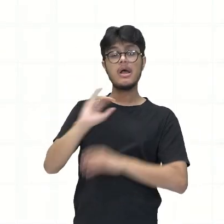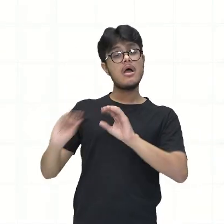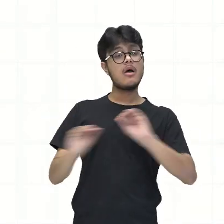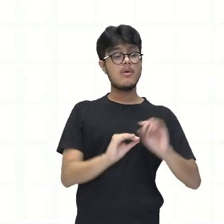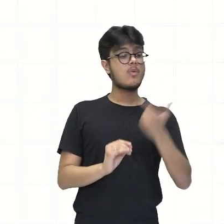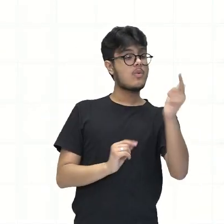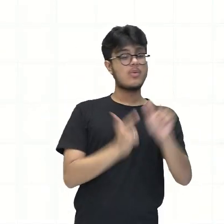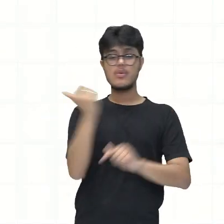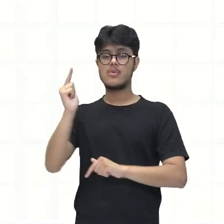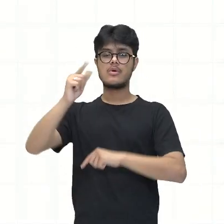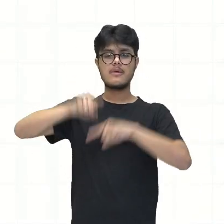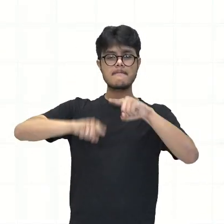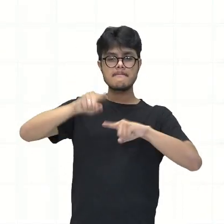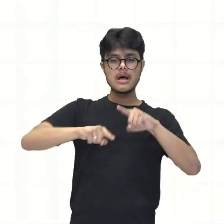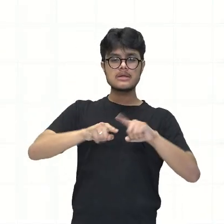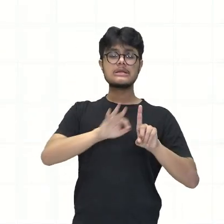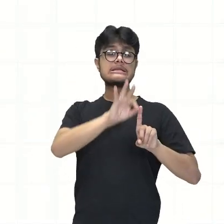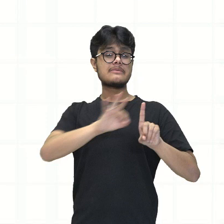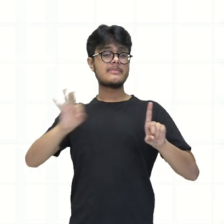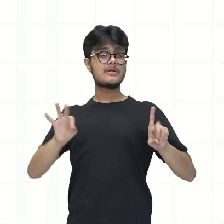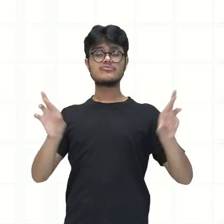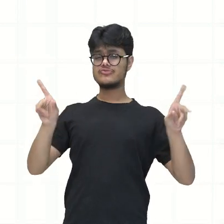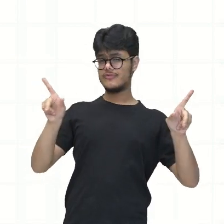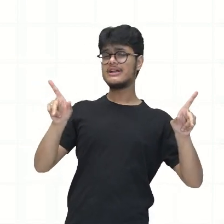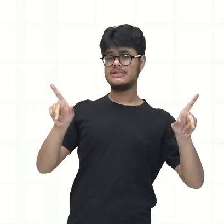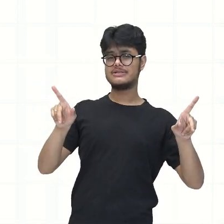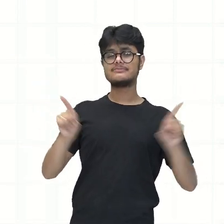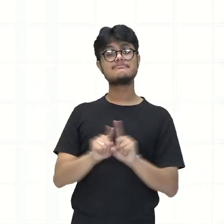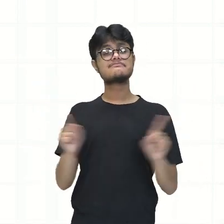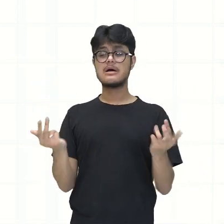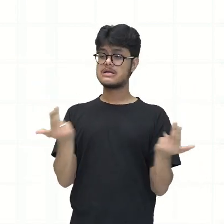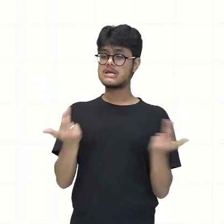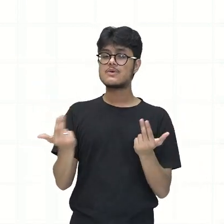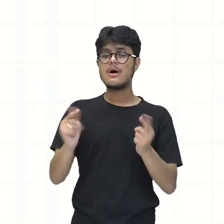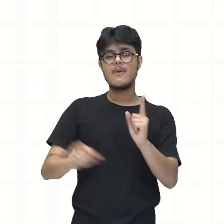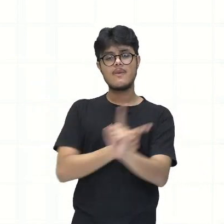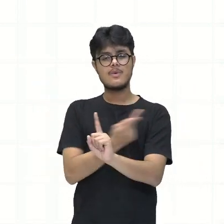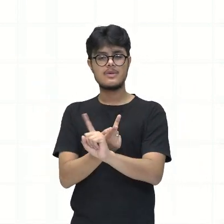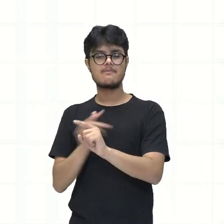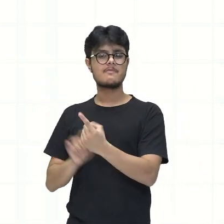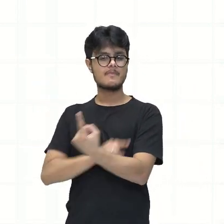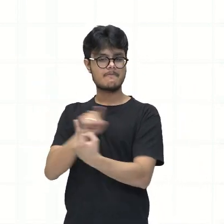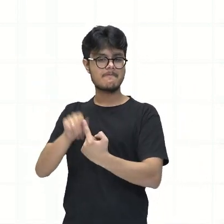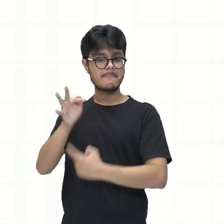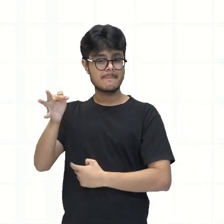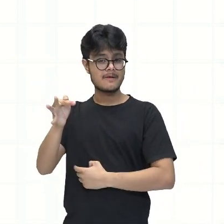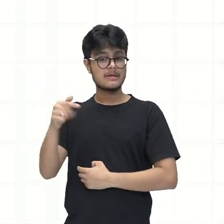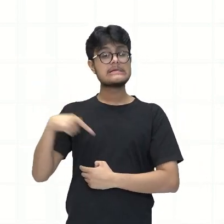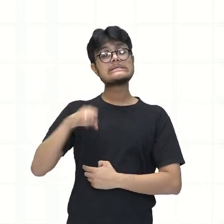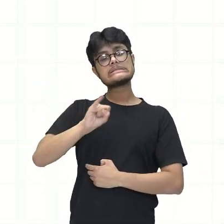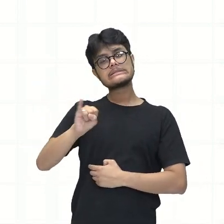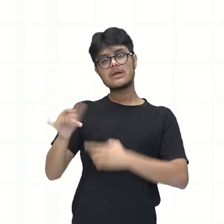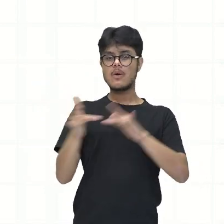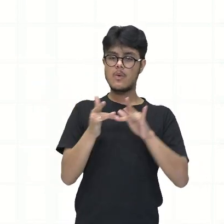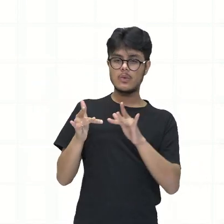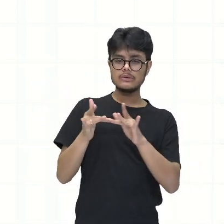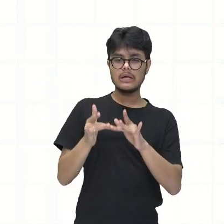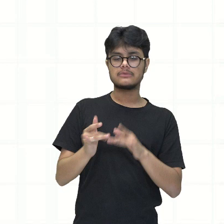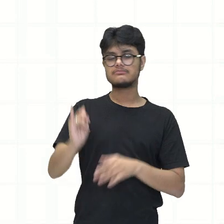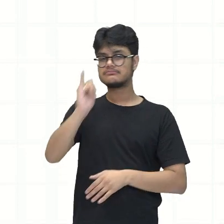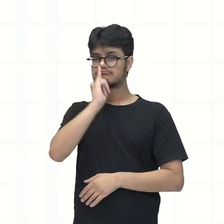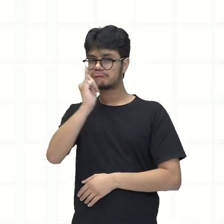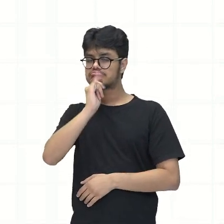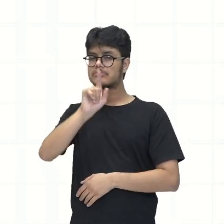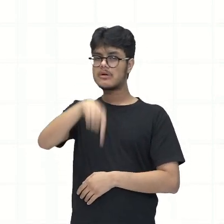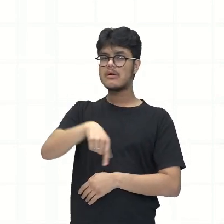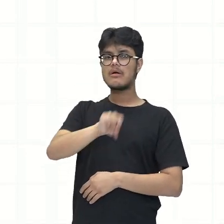outro com temperaturas diferentes quando esses corpos estão em contato. E nós temos o